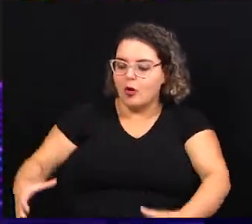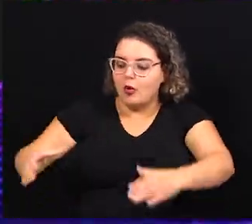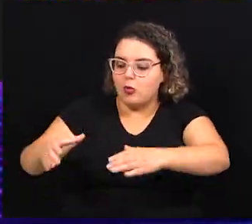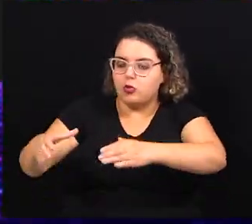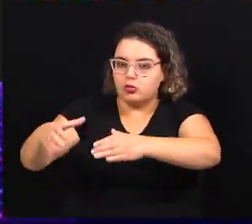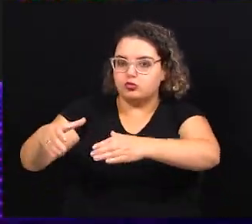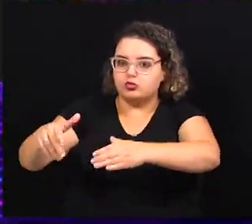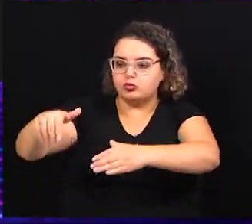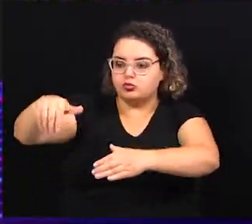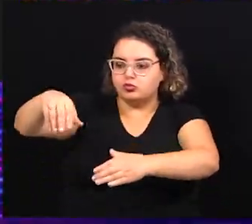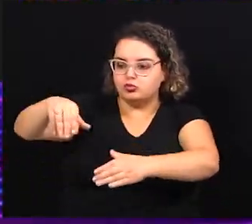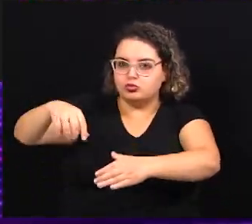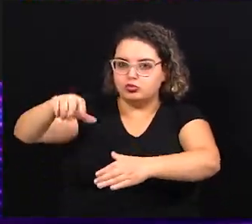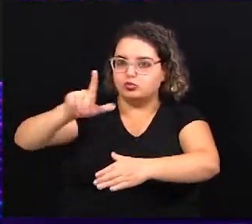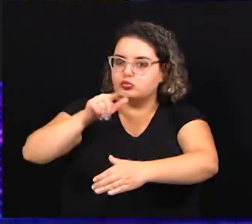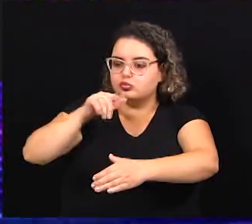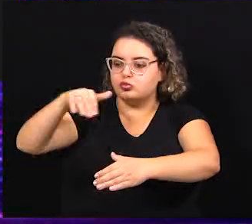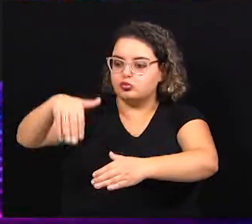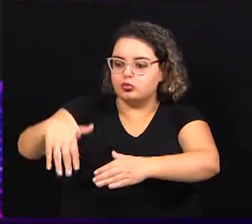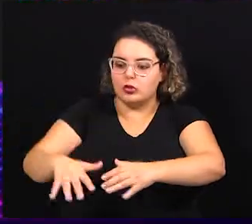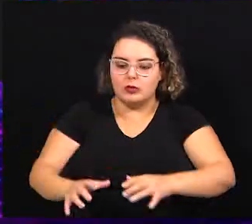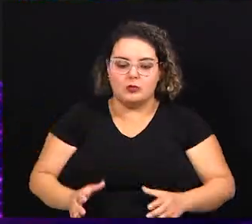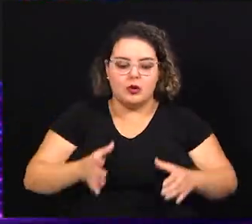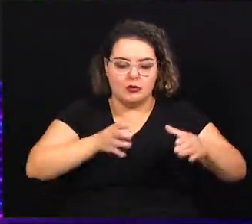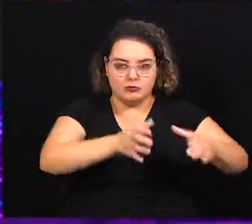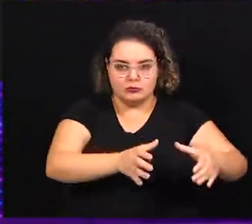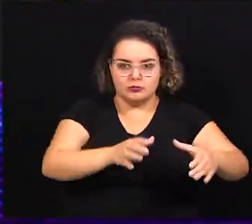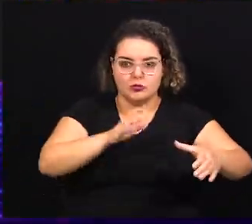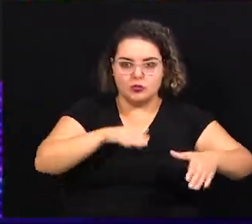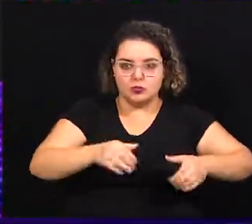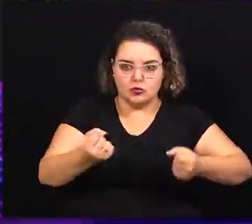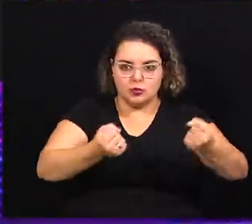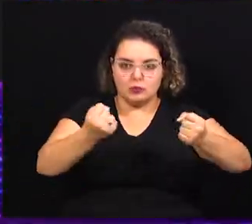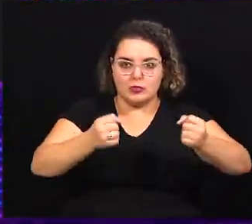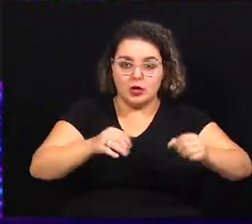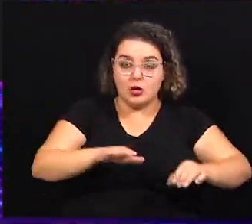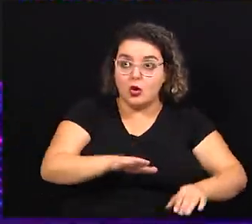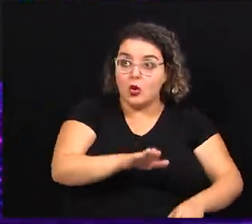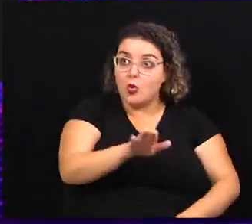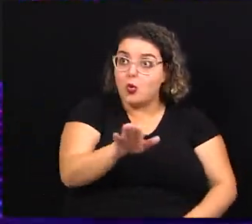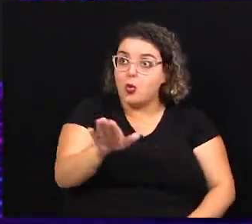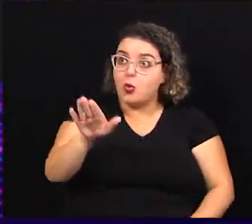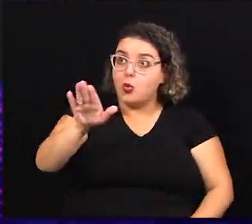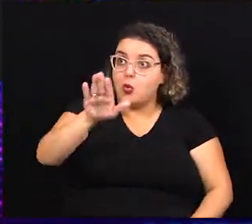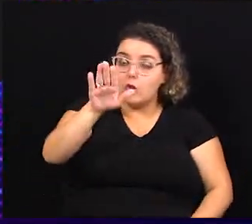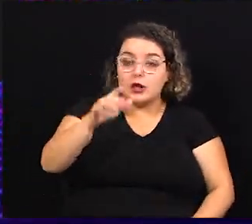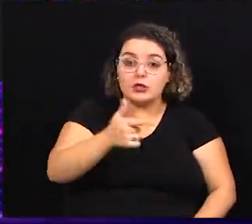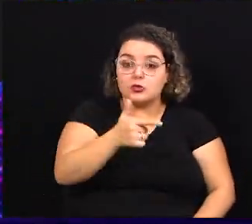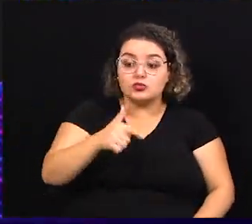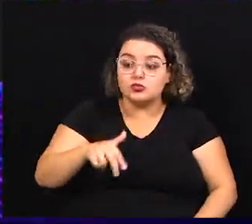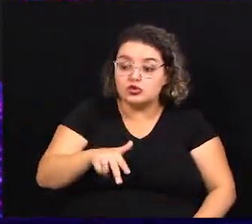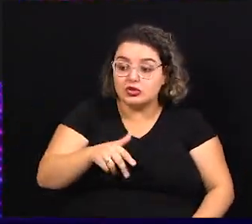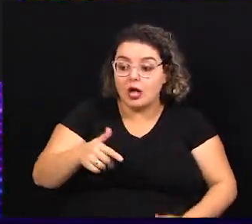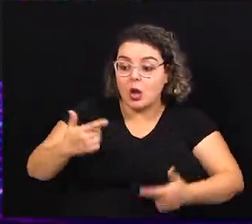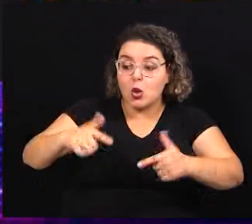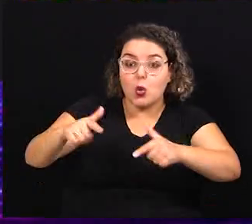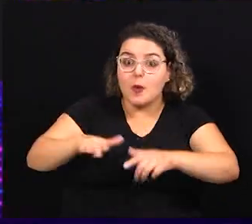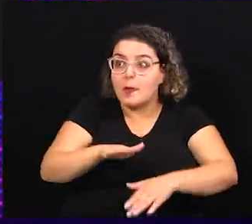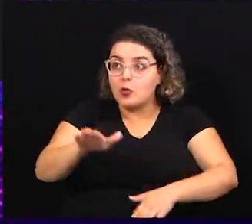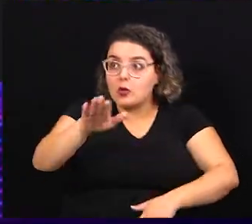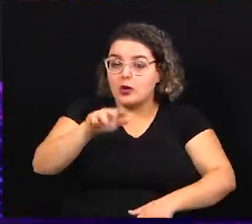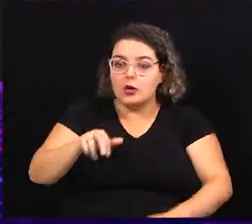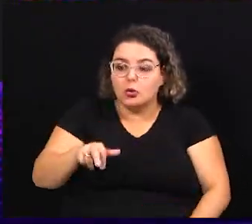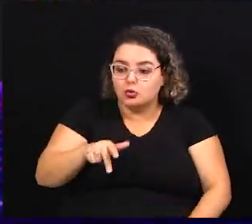deixava no carro. Só que ao invés de ir embora, ele me levava depois para dentro do mato, a gente subia o morro, em lugares que nem tinha trilha. E a